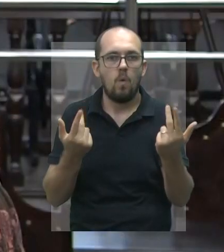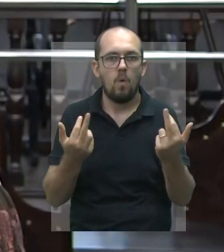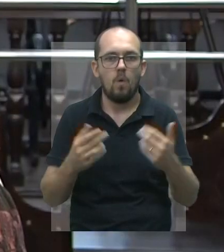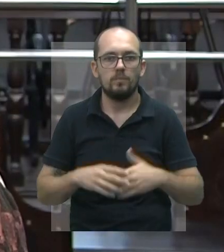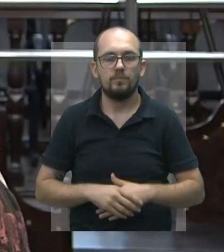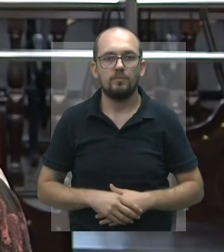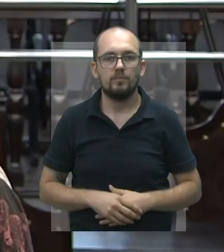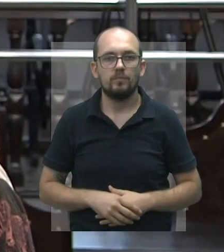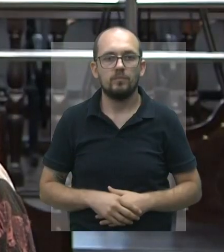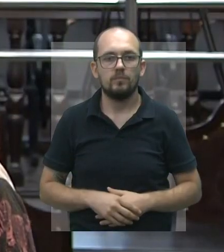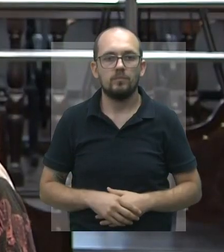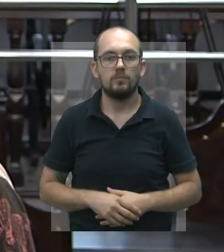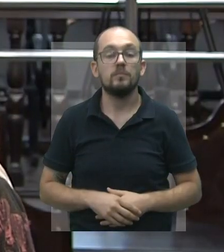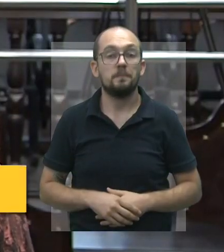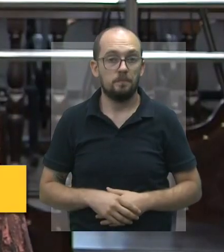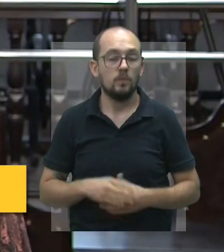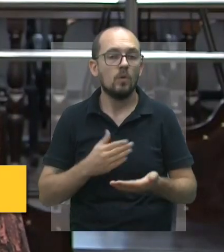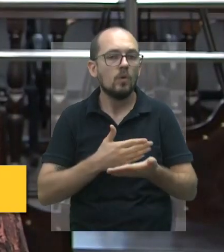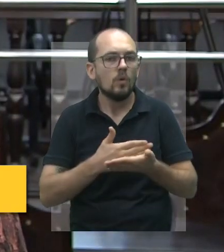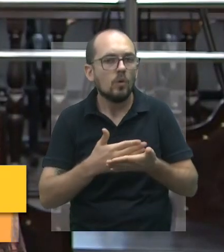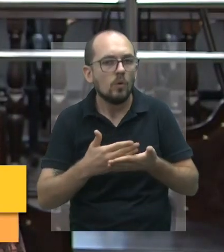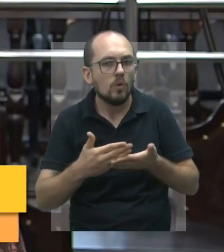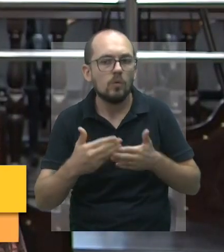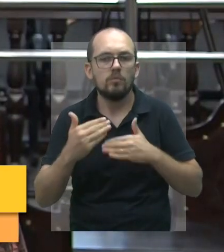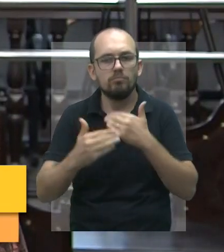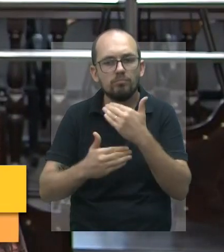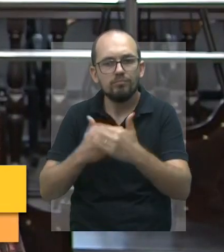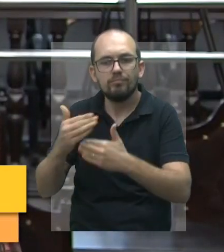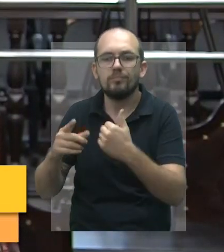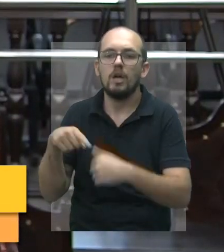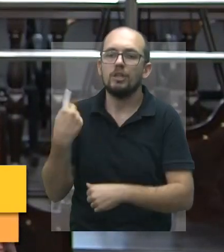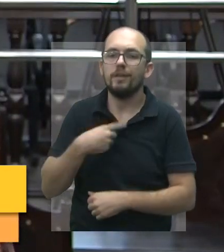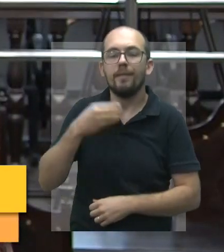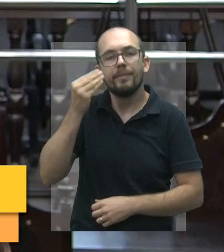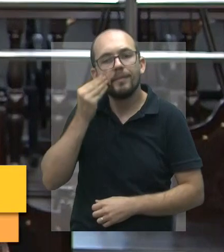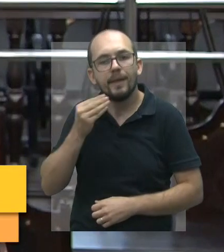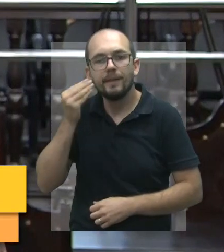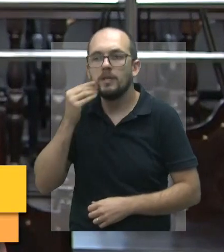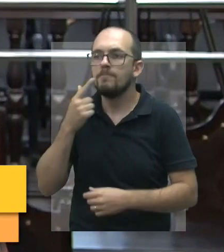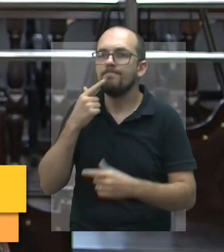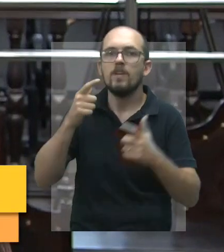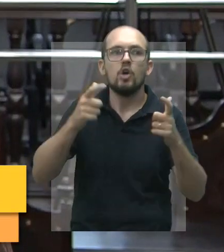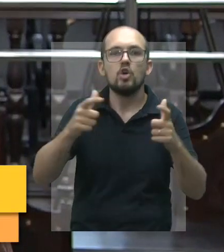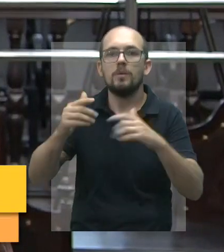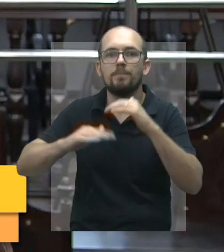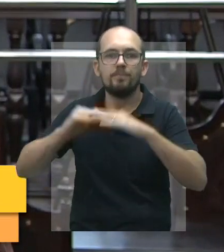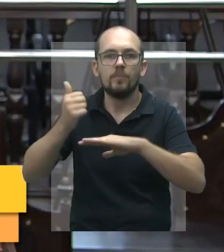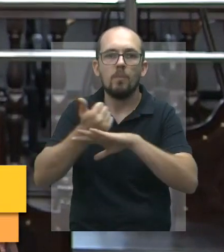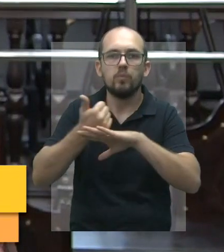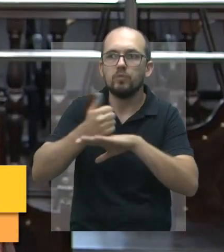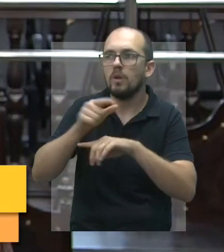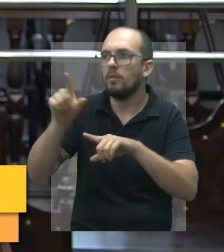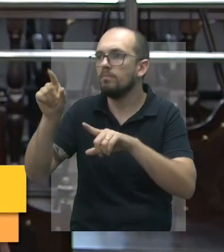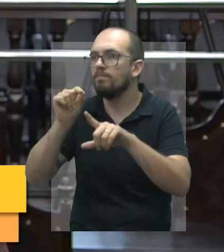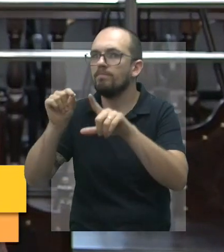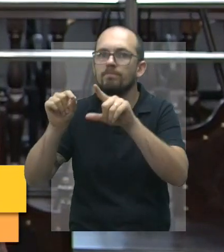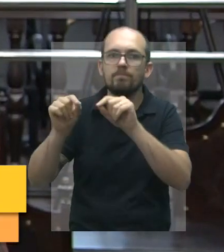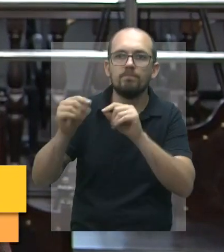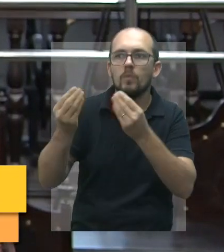Esse processo ele foi construído primeiro da gente tentando conseguir os profissionais que pudessem auxiliar o